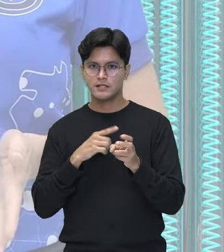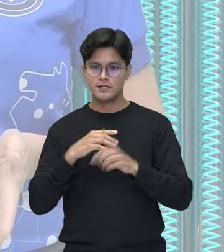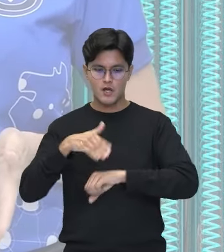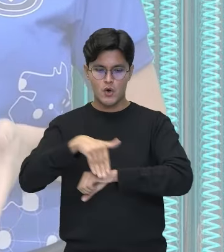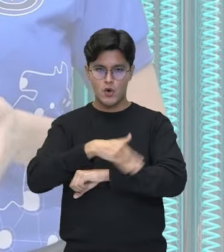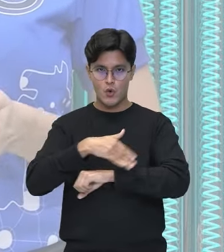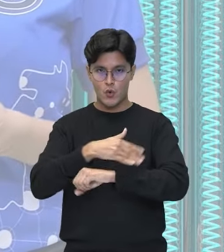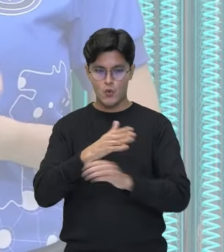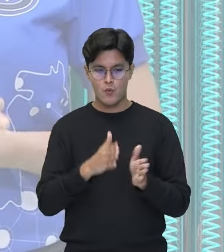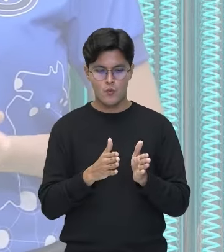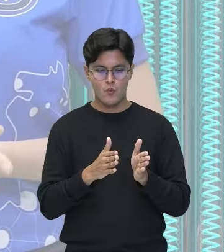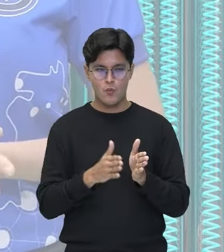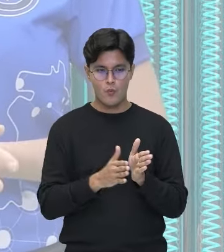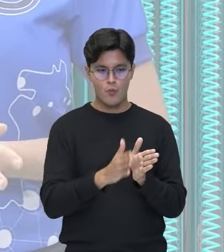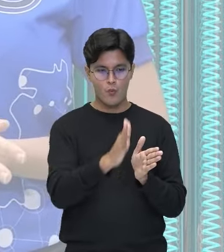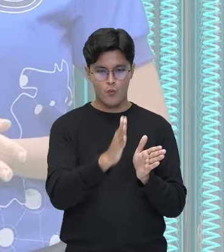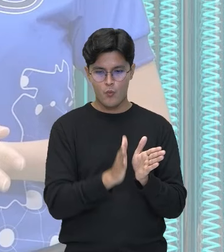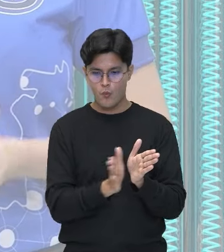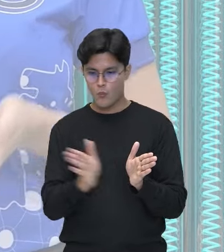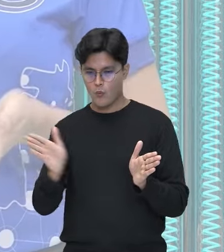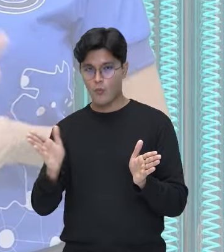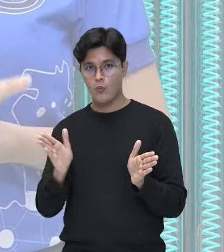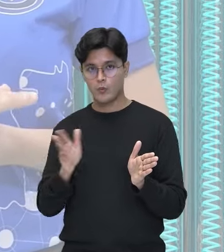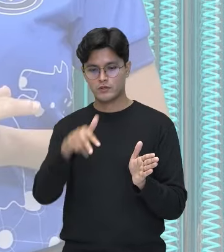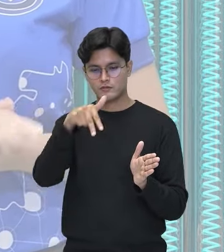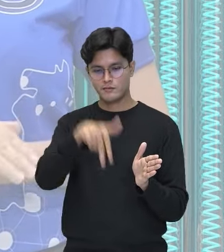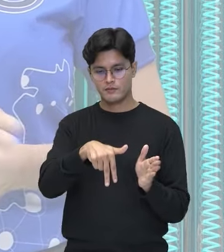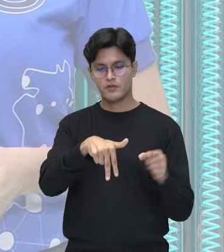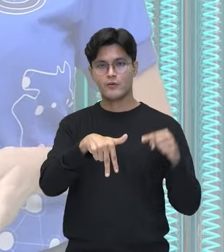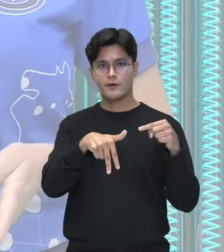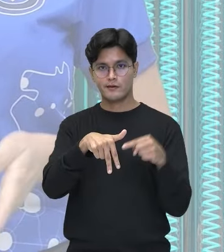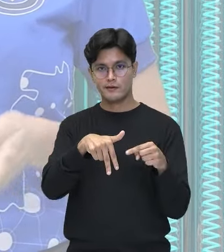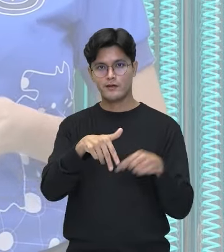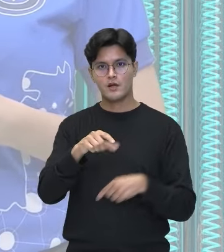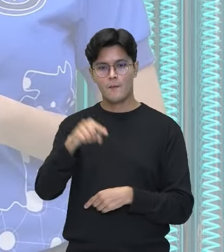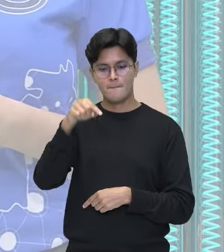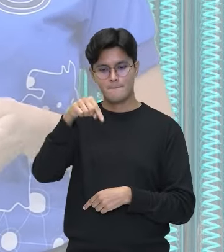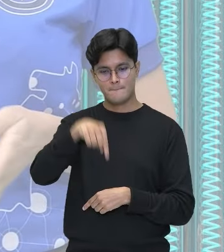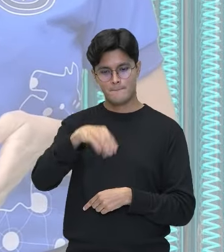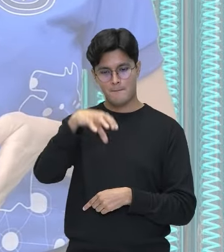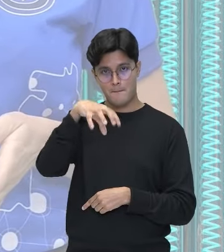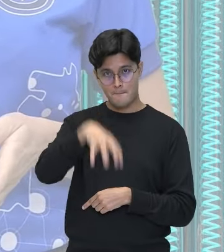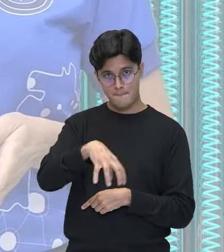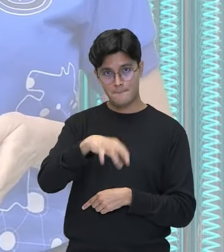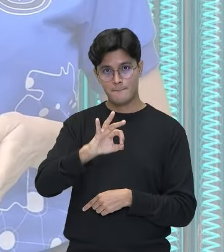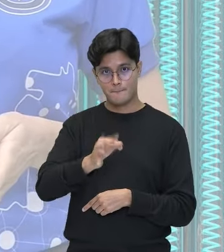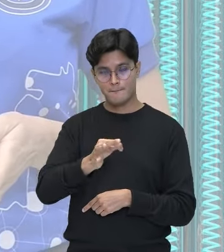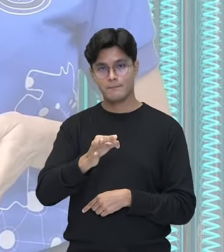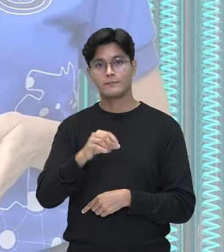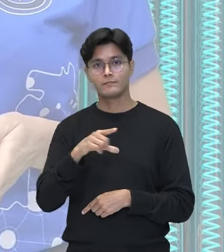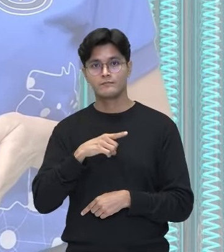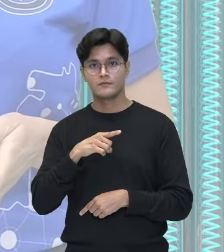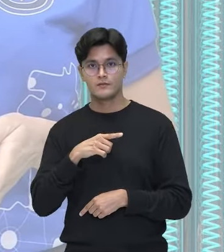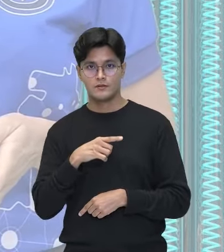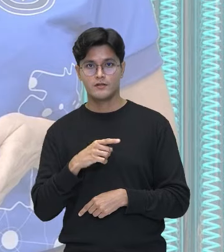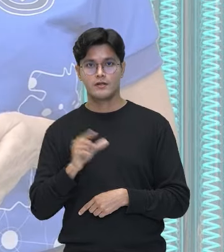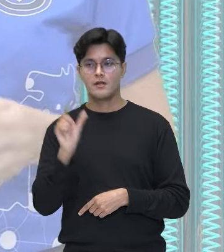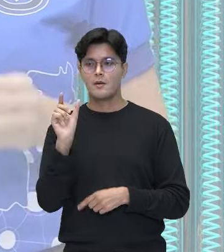midday, midnight, midfield, right? Midway. Então, meio do caminho. Então, o prefixo